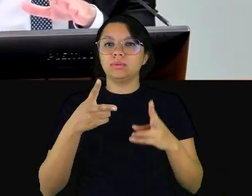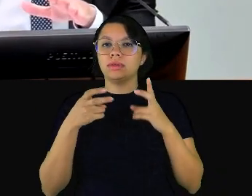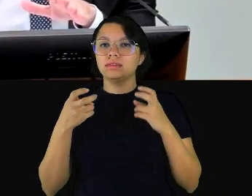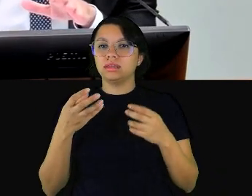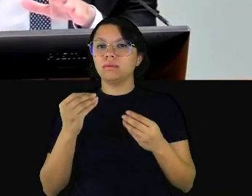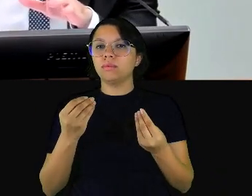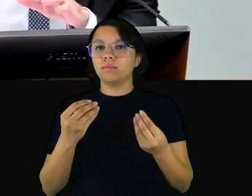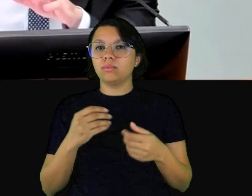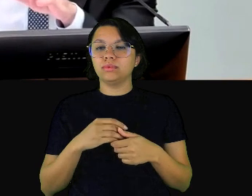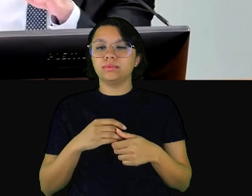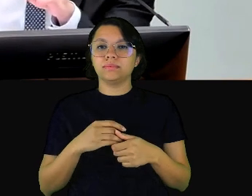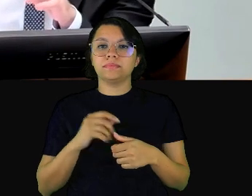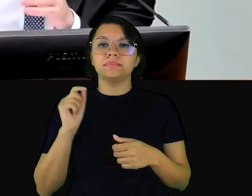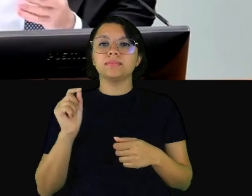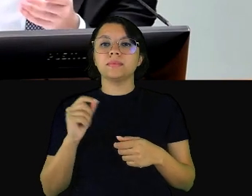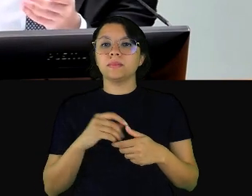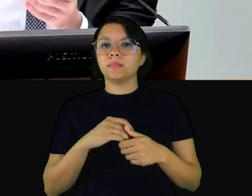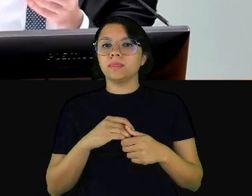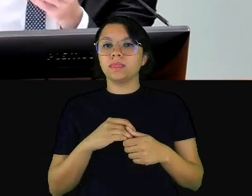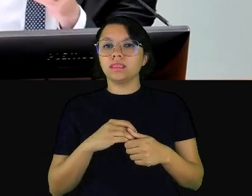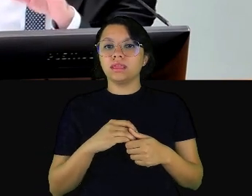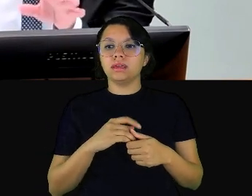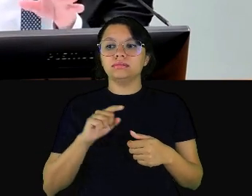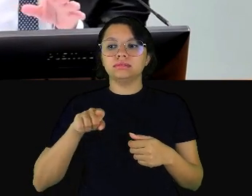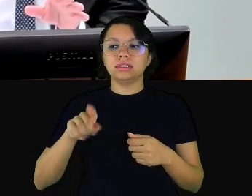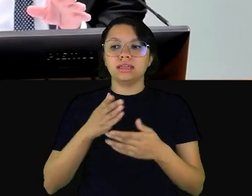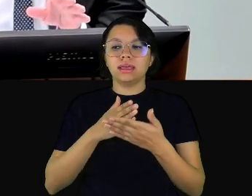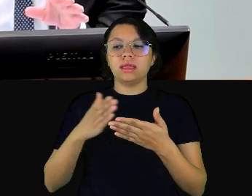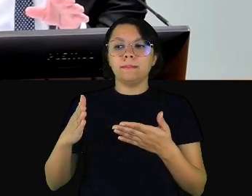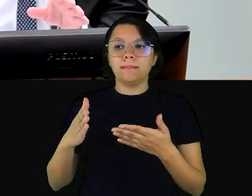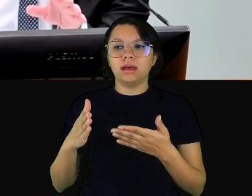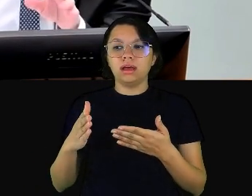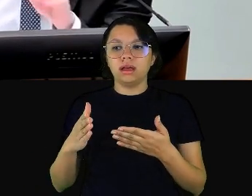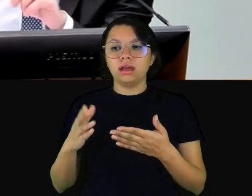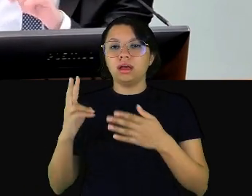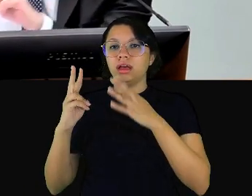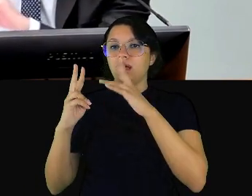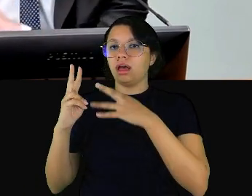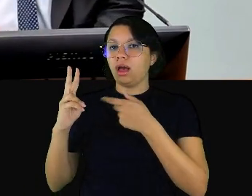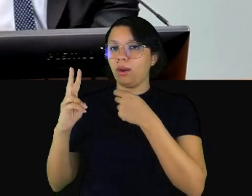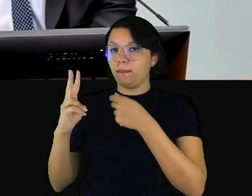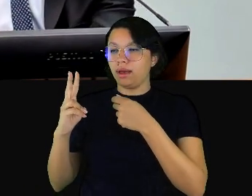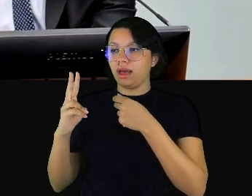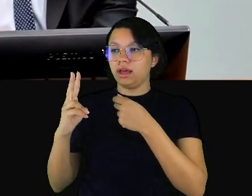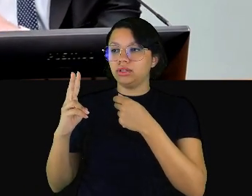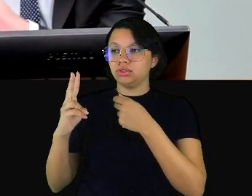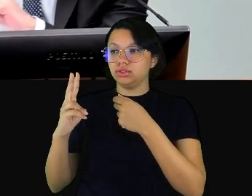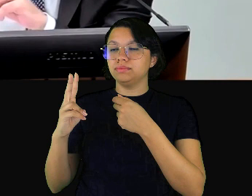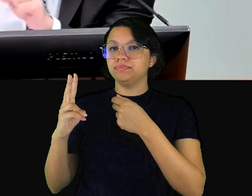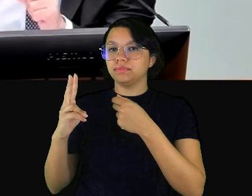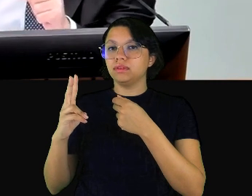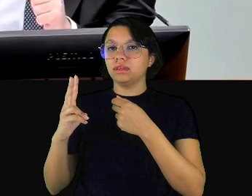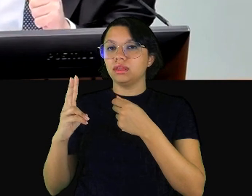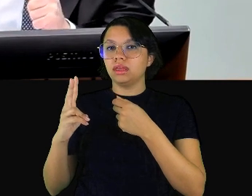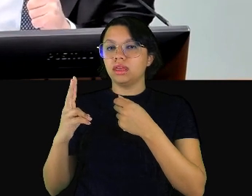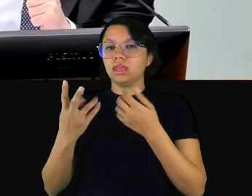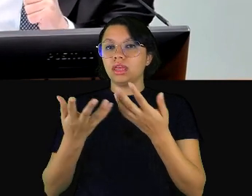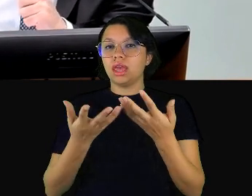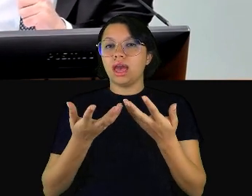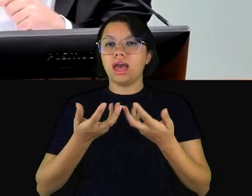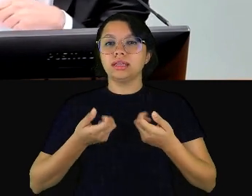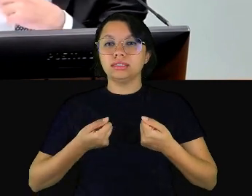percebe muito que aquela parte, vamos dizer assim, que é favorecida pela decisão da Justiça